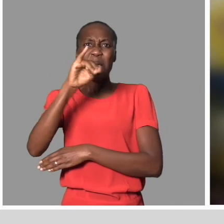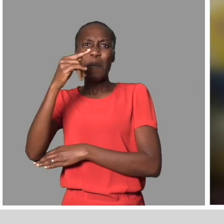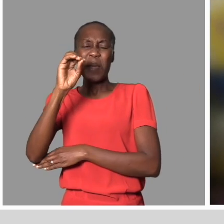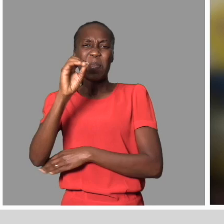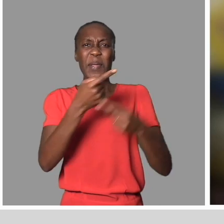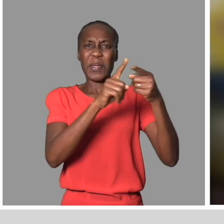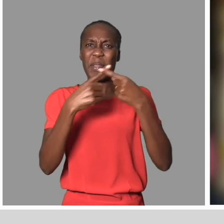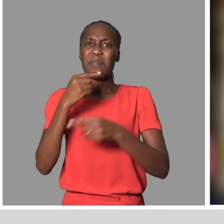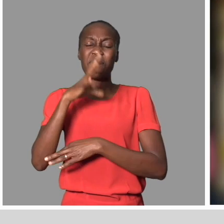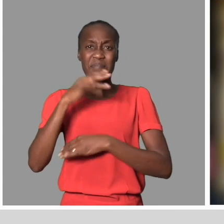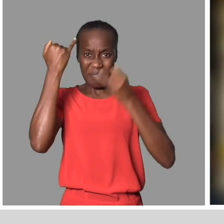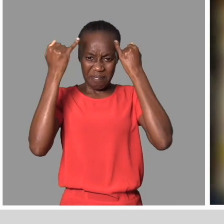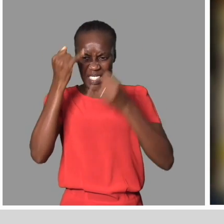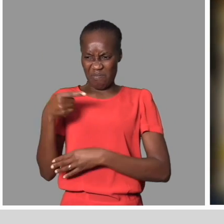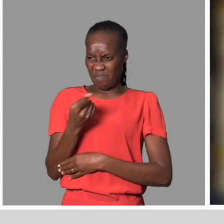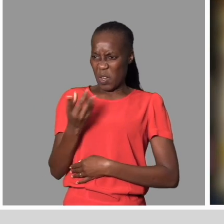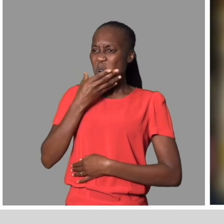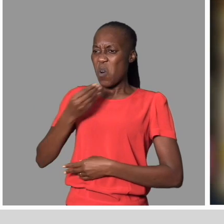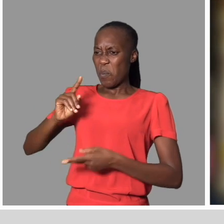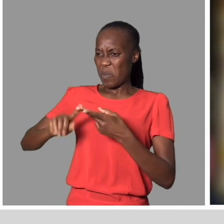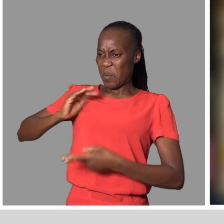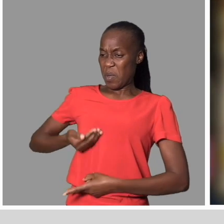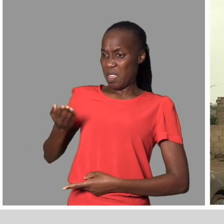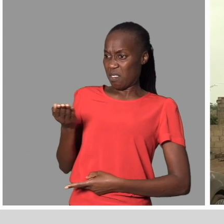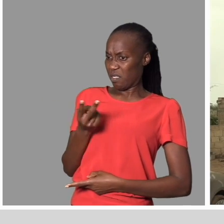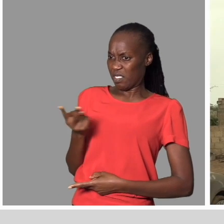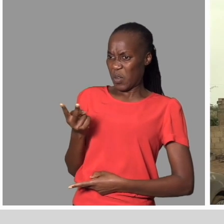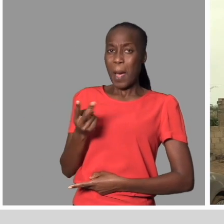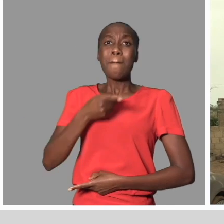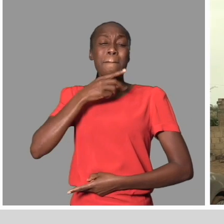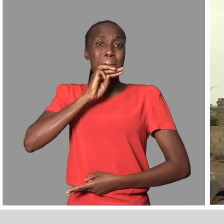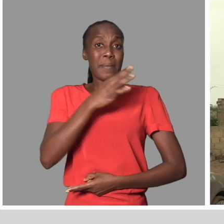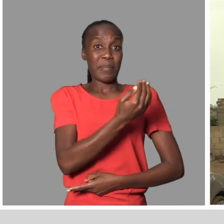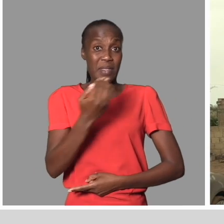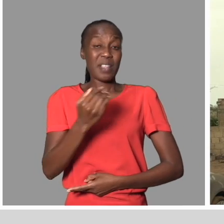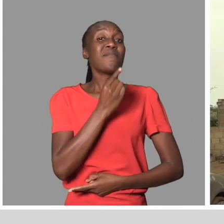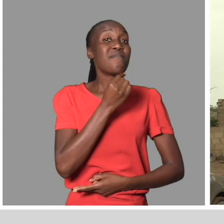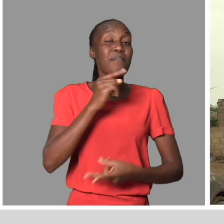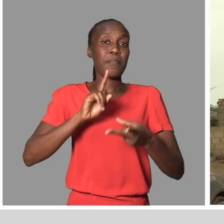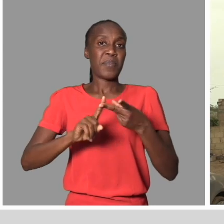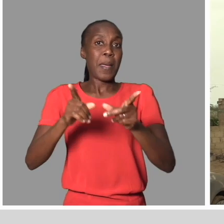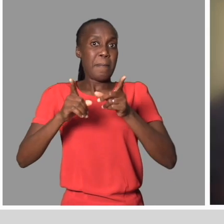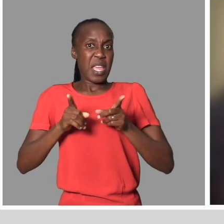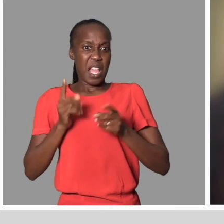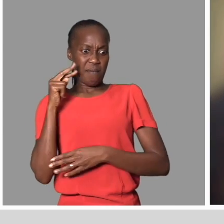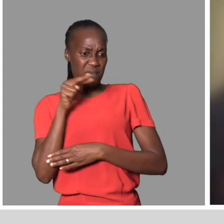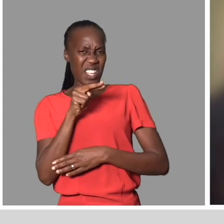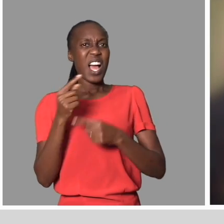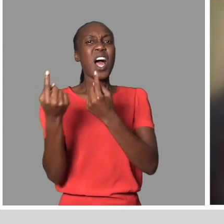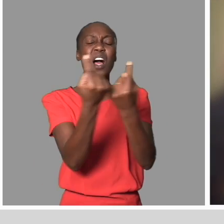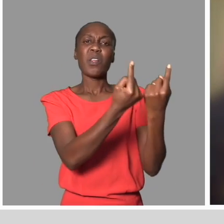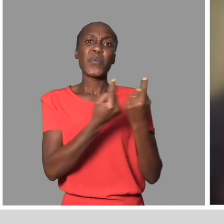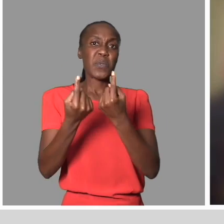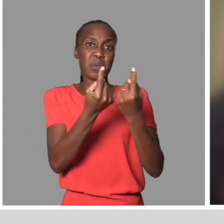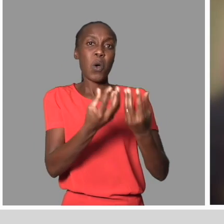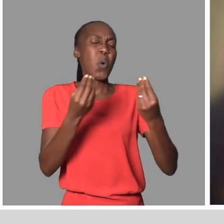devida opiniões até do casal. Mas os pais dos menores, Mário e Vitória, olham para esta